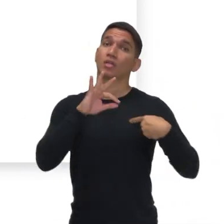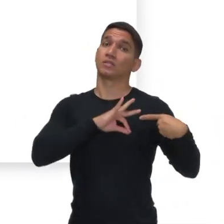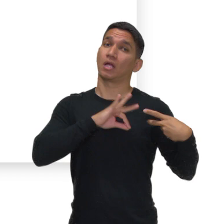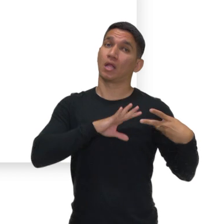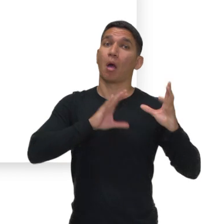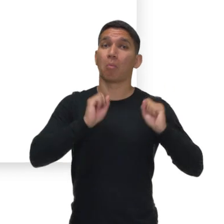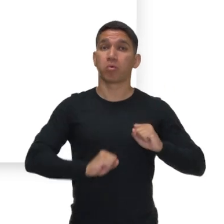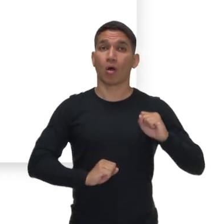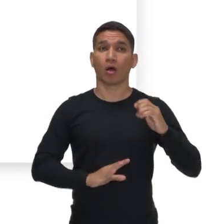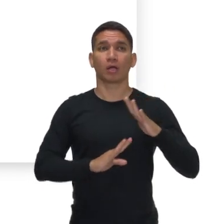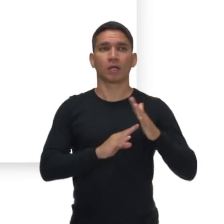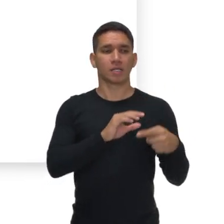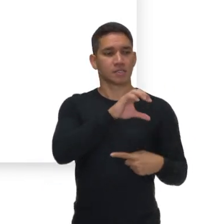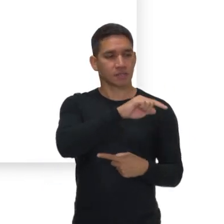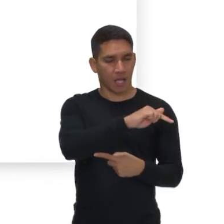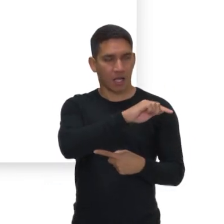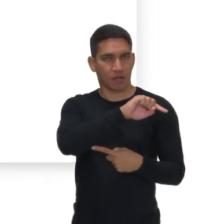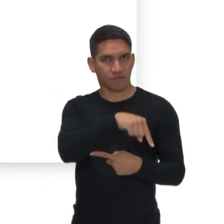Eles podem ser, então, de